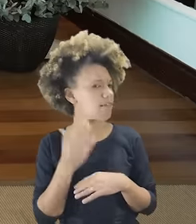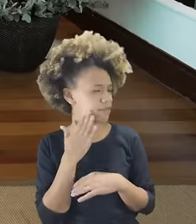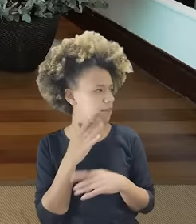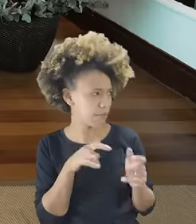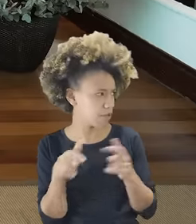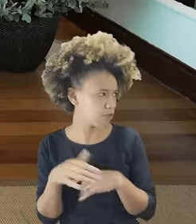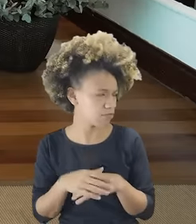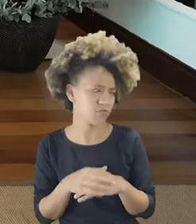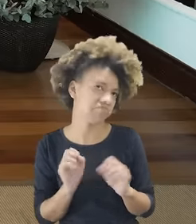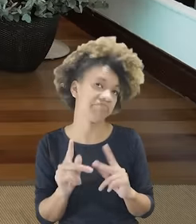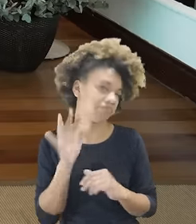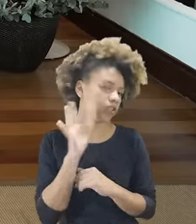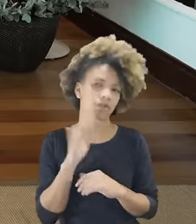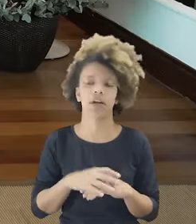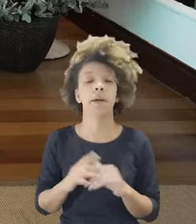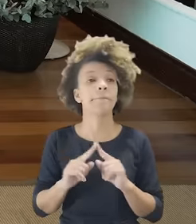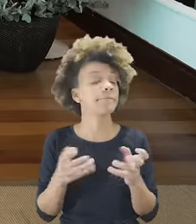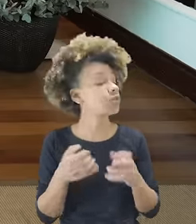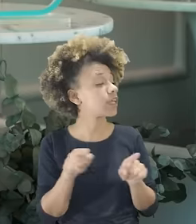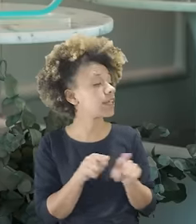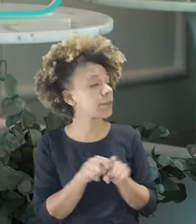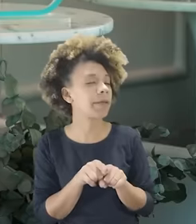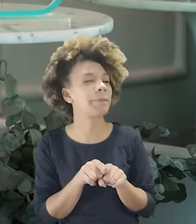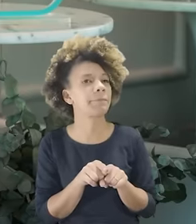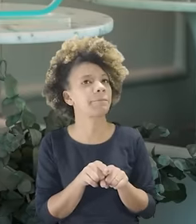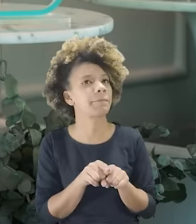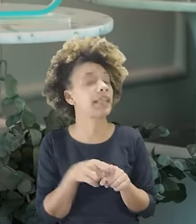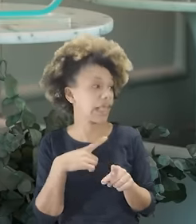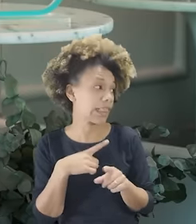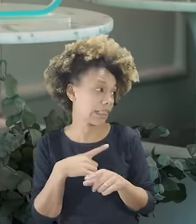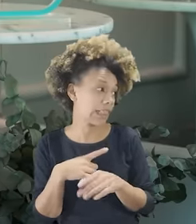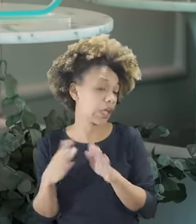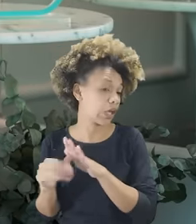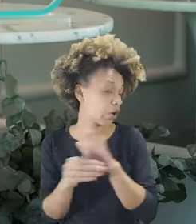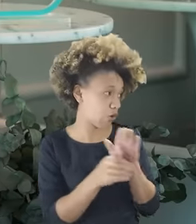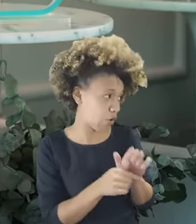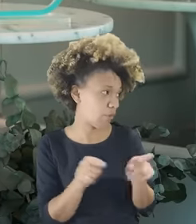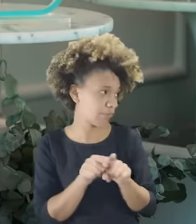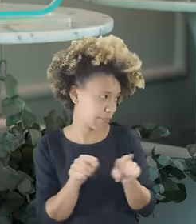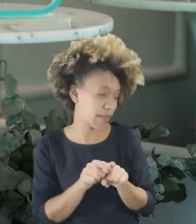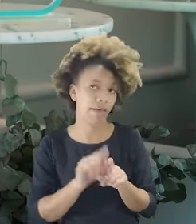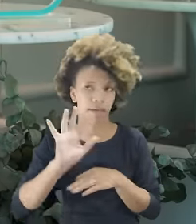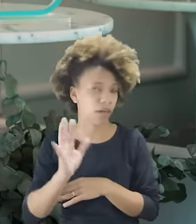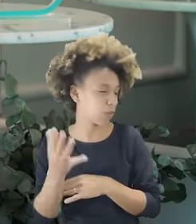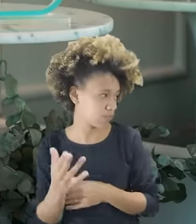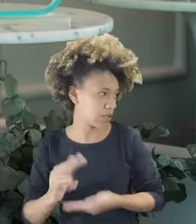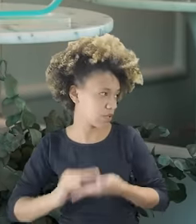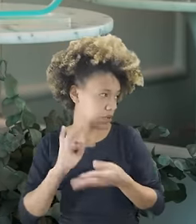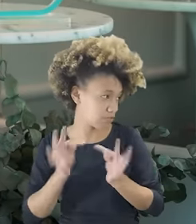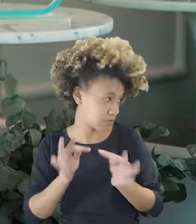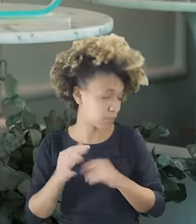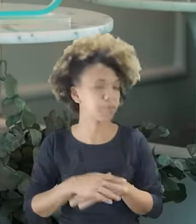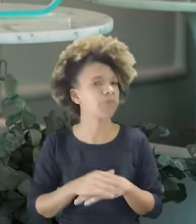Ah tudo bem imagino eu queria falar inclusive existe muito golpe né que acontece no universo terapêutico